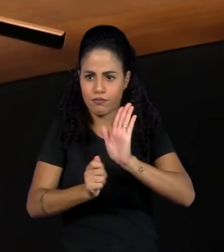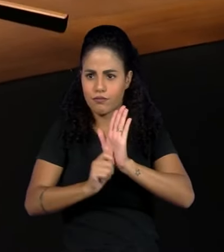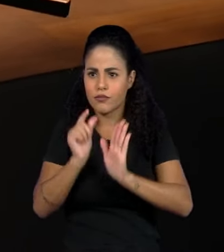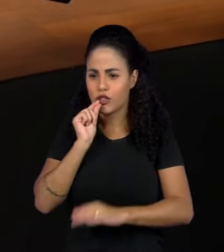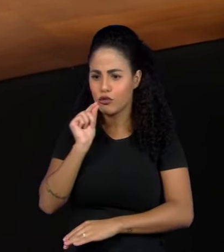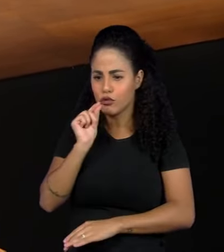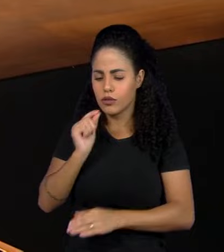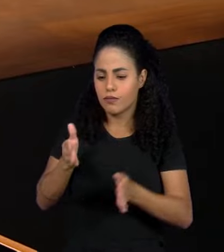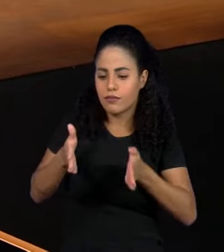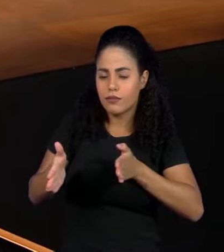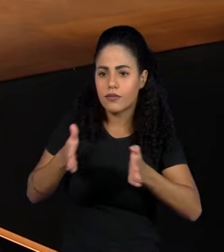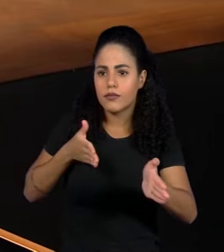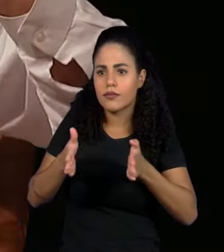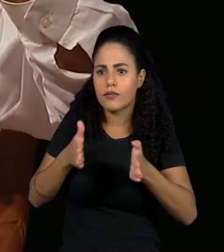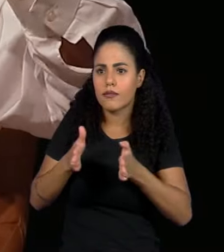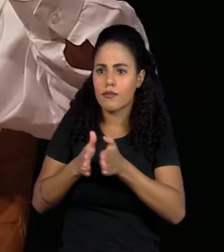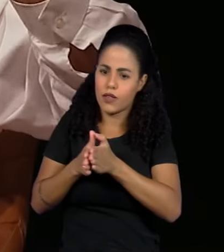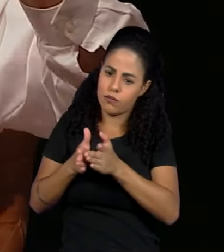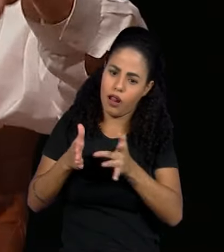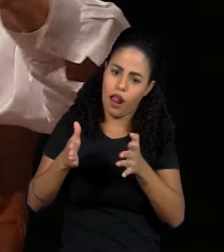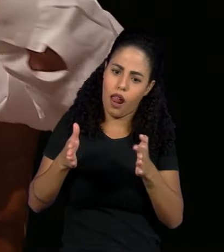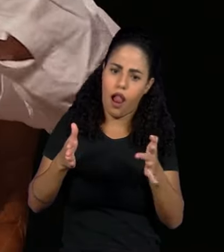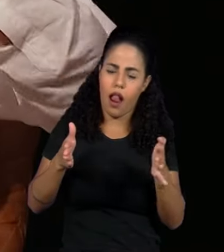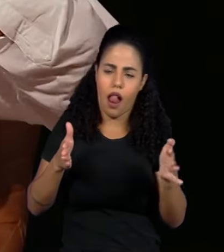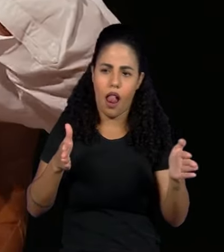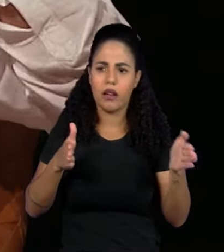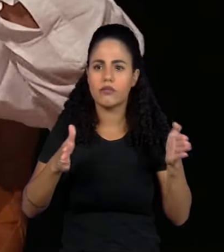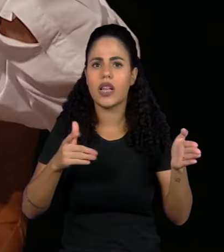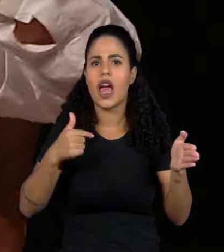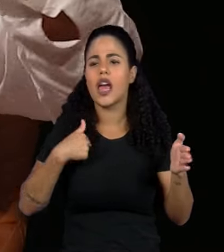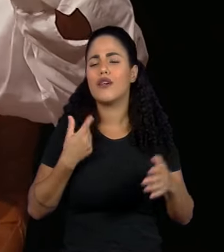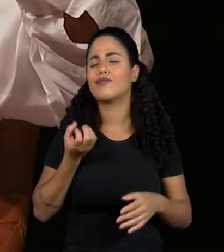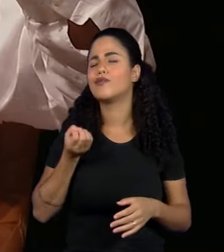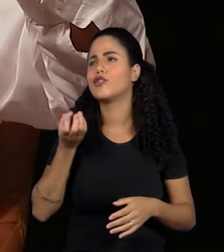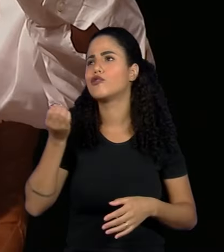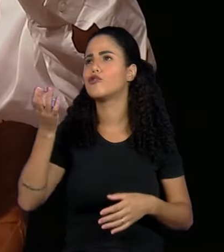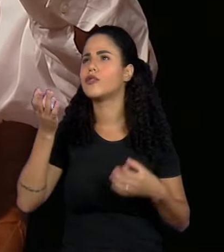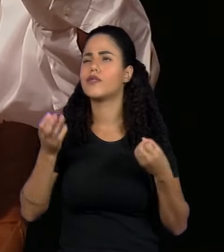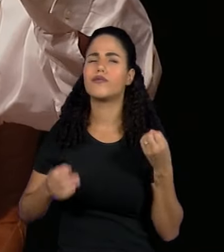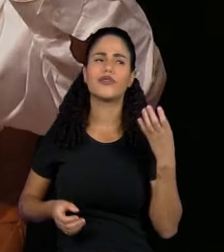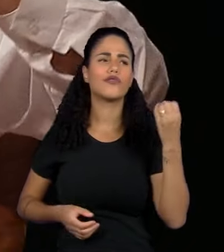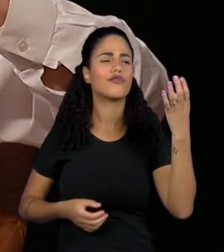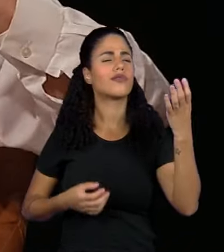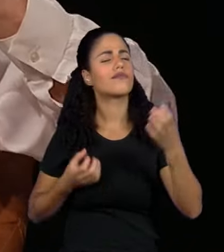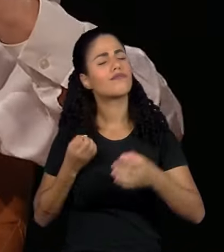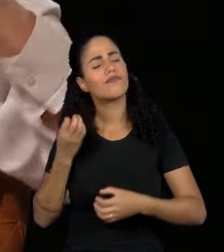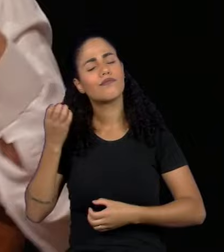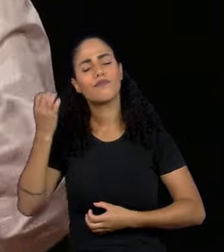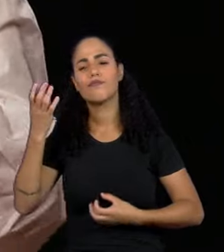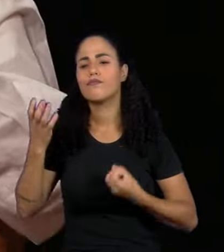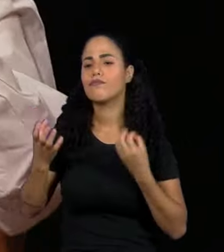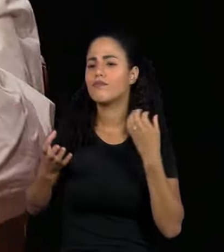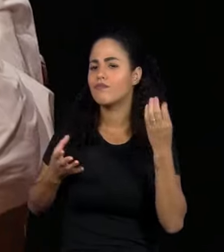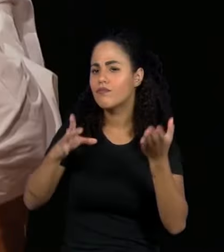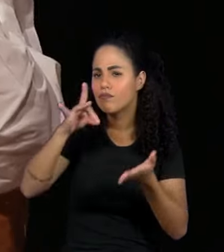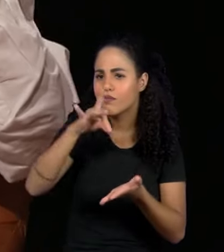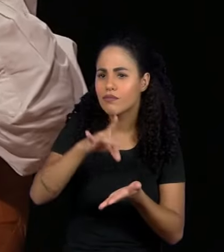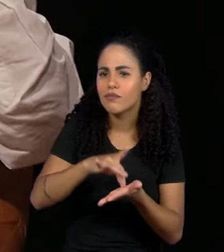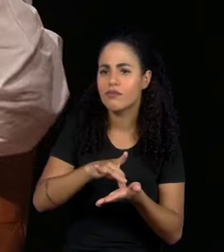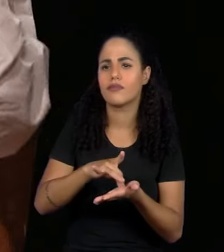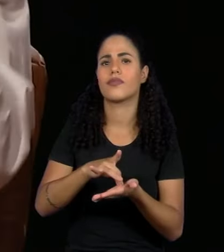um período enorme, minhas montagens todas, eu viajei muito. Né? Eu atribuo muito